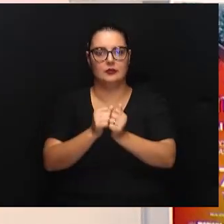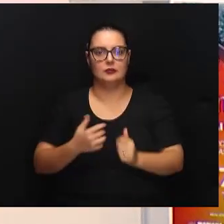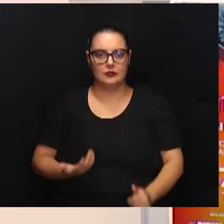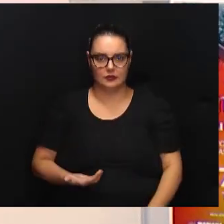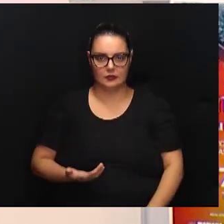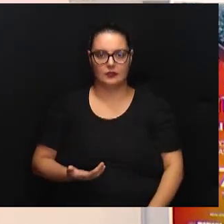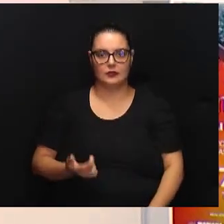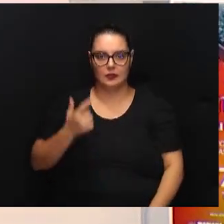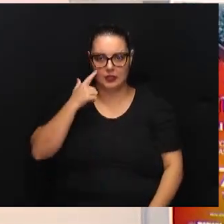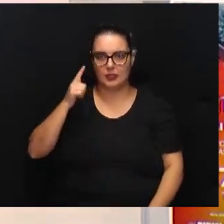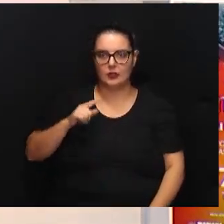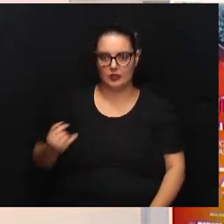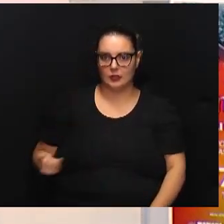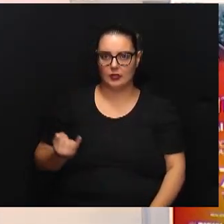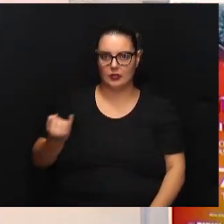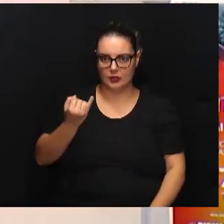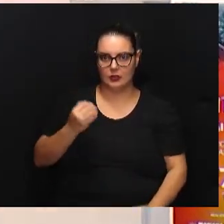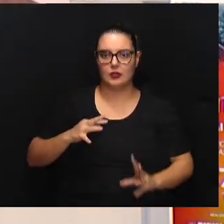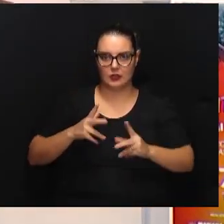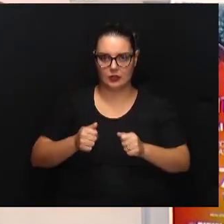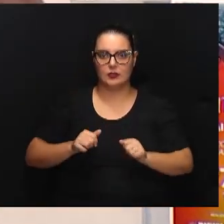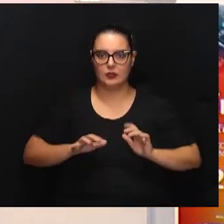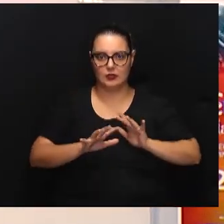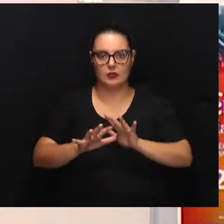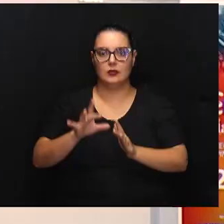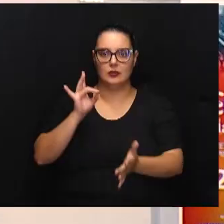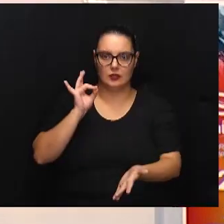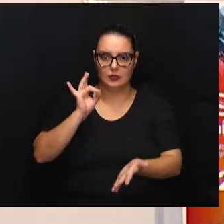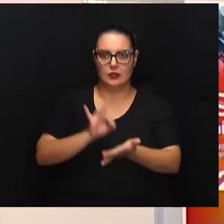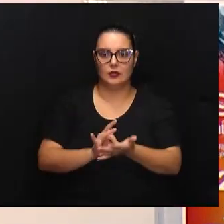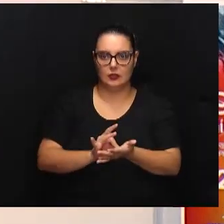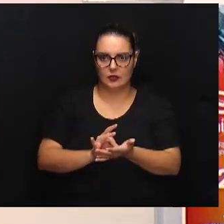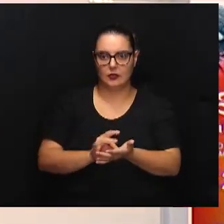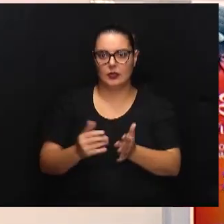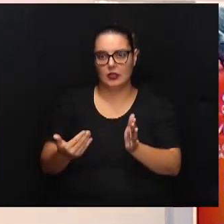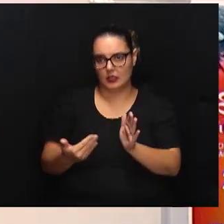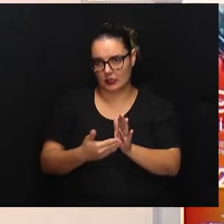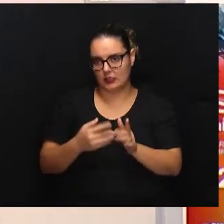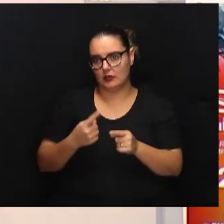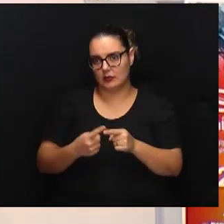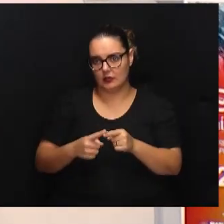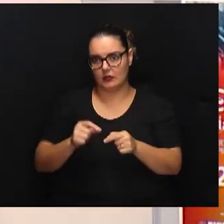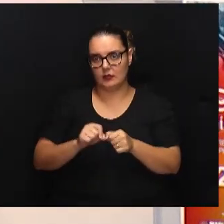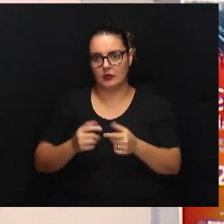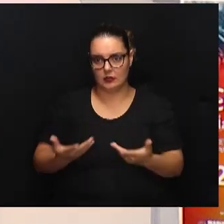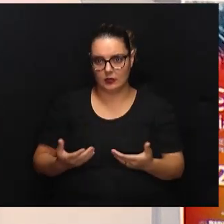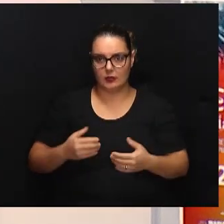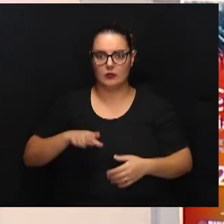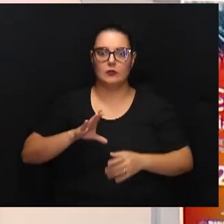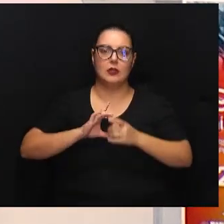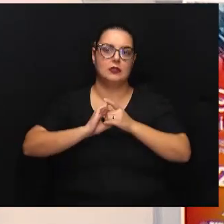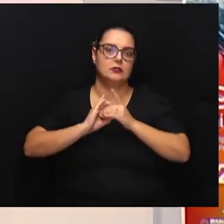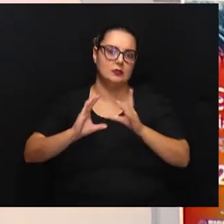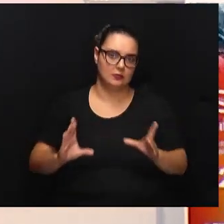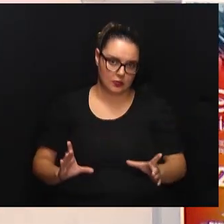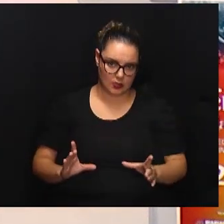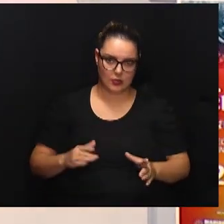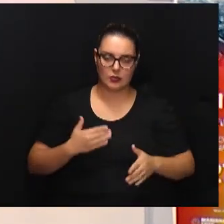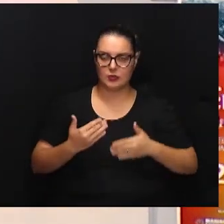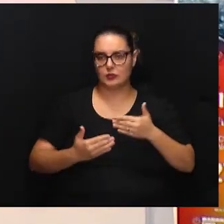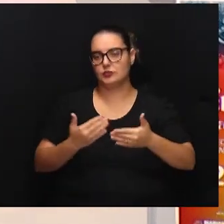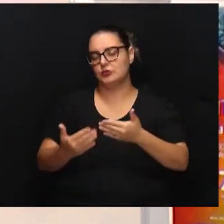paradas se tornarem, né, até porque a gente consegue fazer com que isso seja mais democrático, né, nos processos de construções